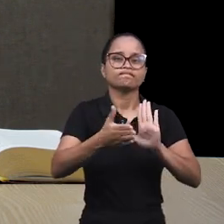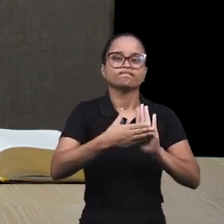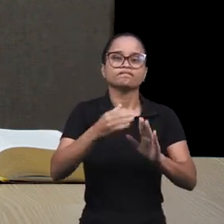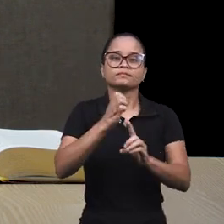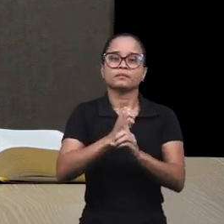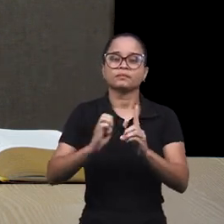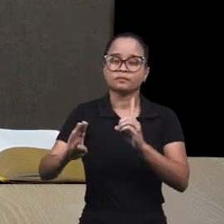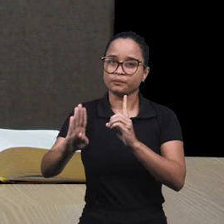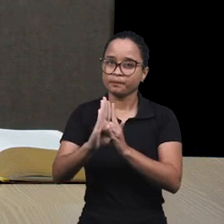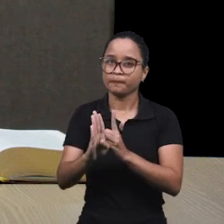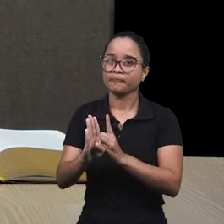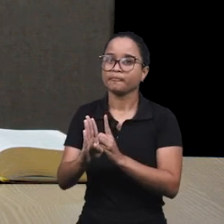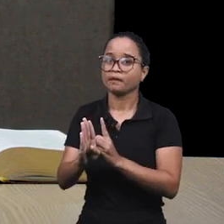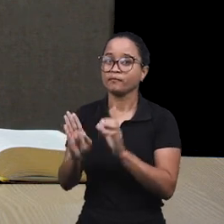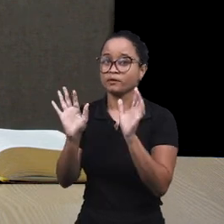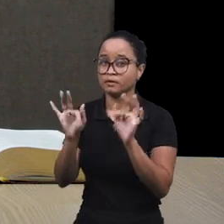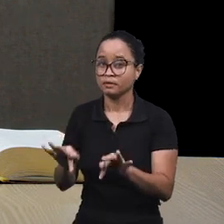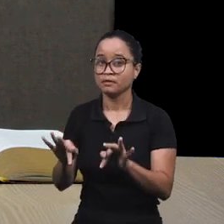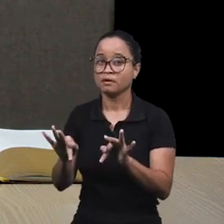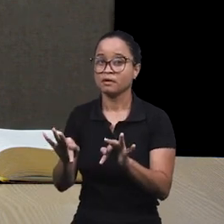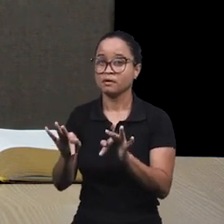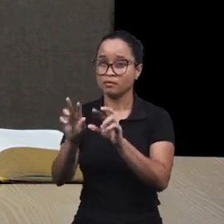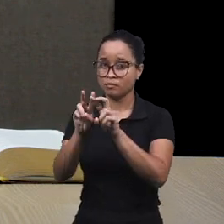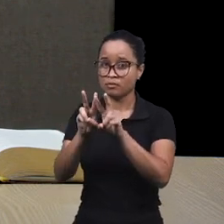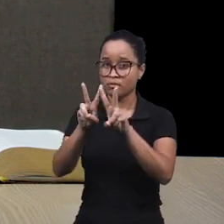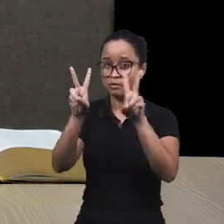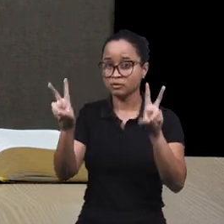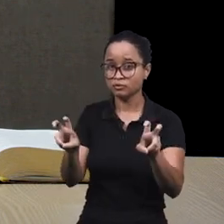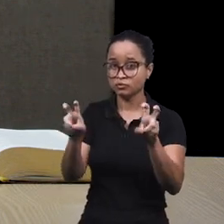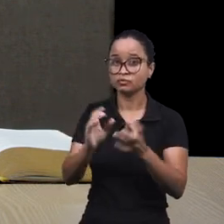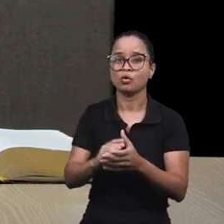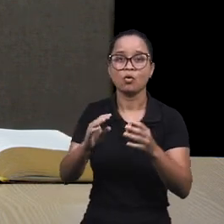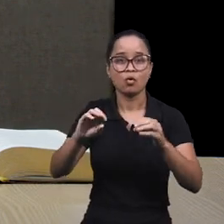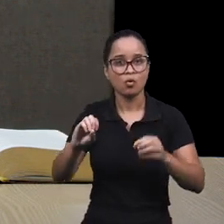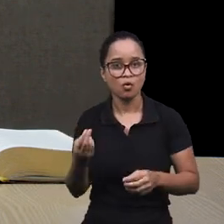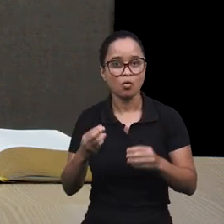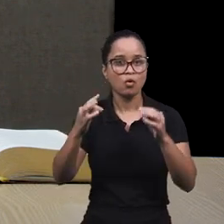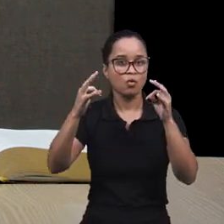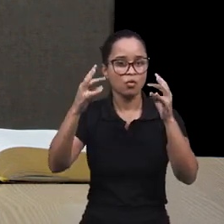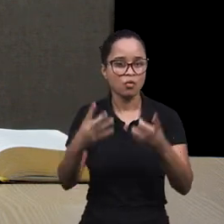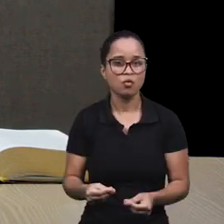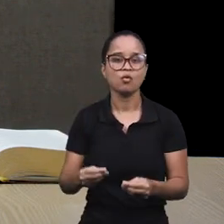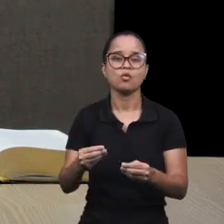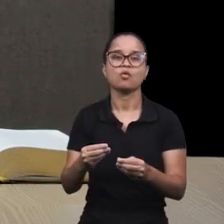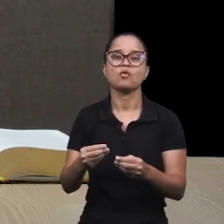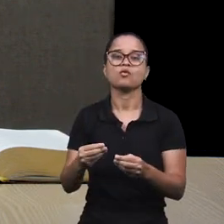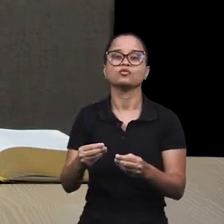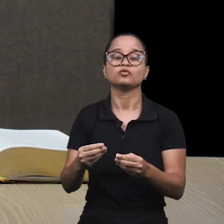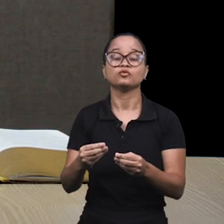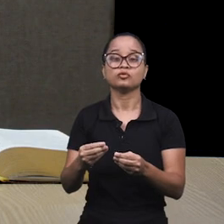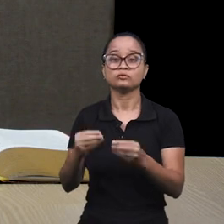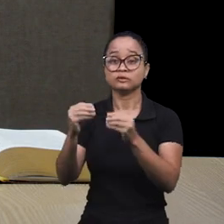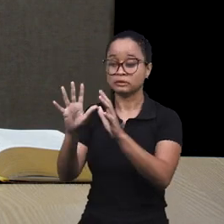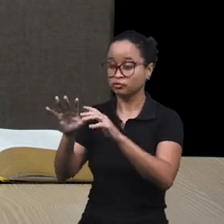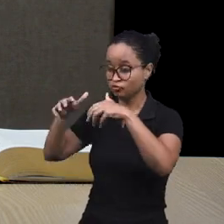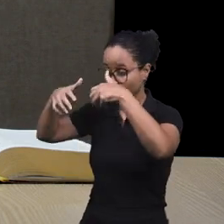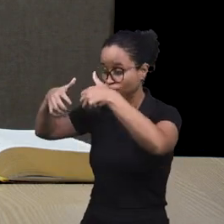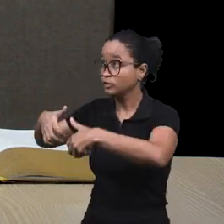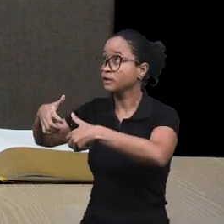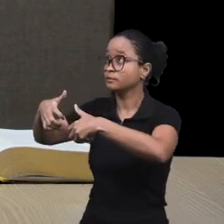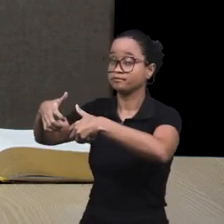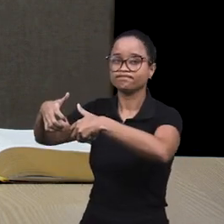proposta da Escola Bíblica de hoje. Encerre este assunto sozinho ou com todos os irmãos ou irmãs de joelhos, se